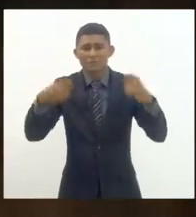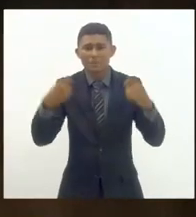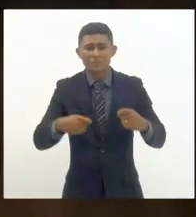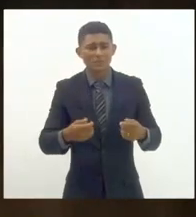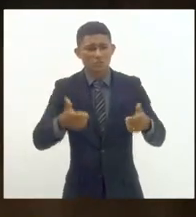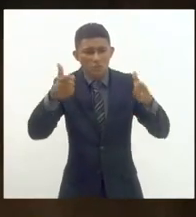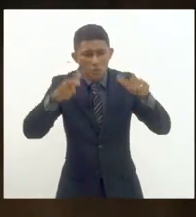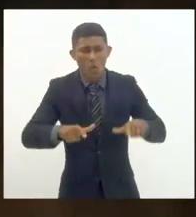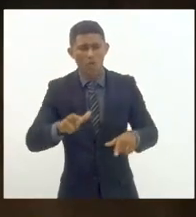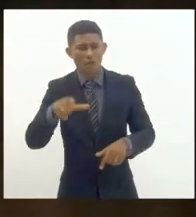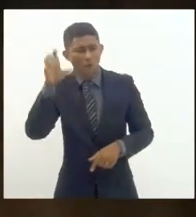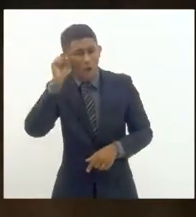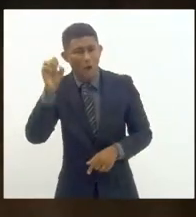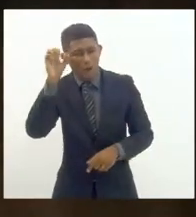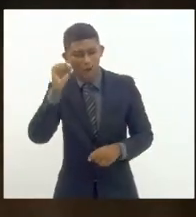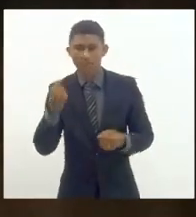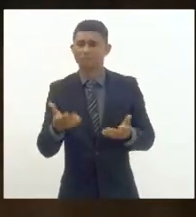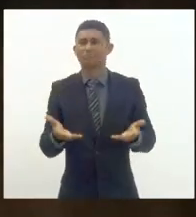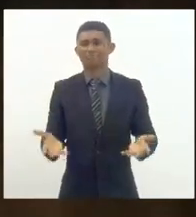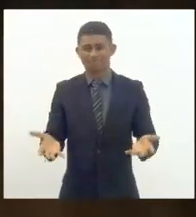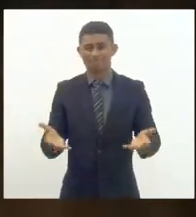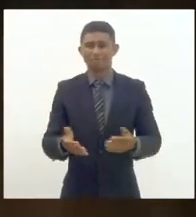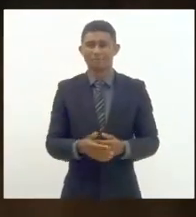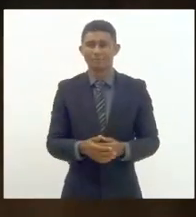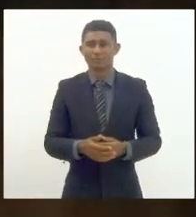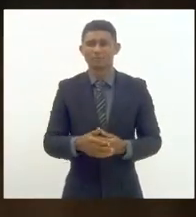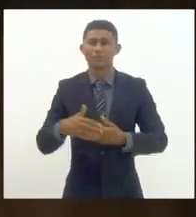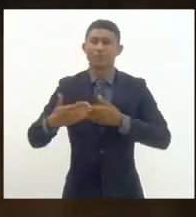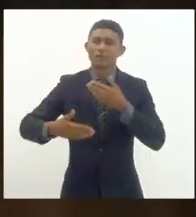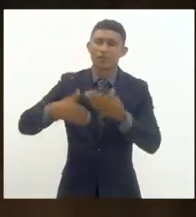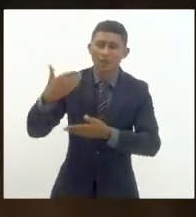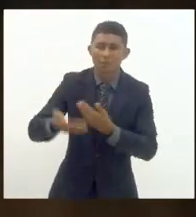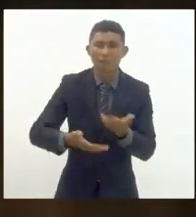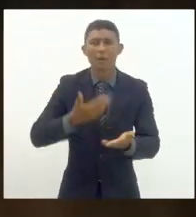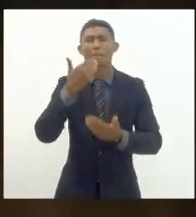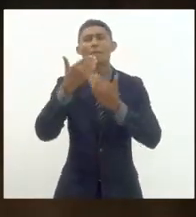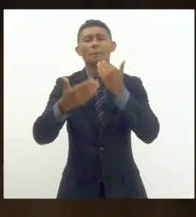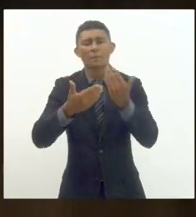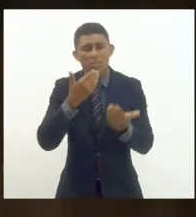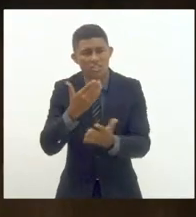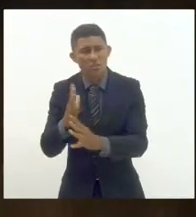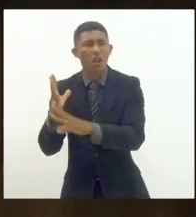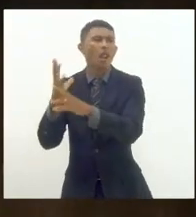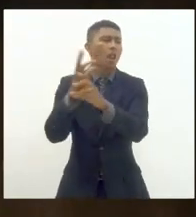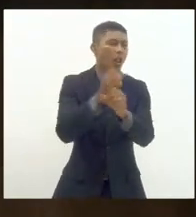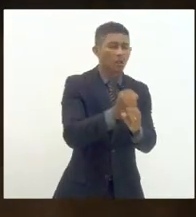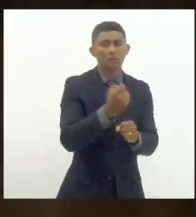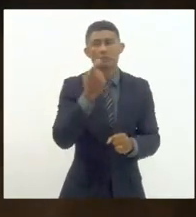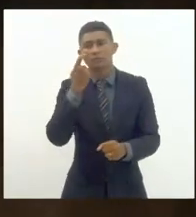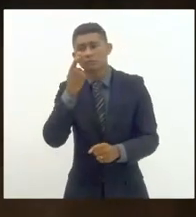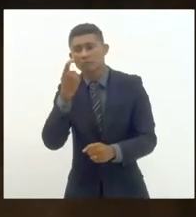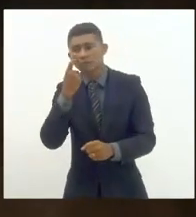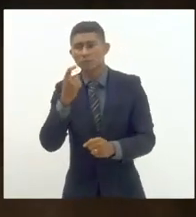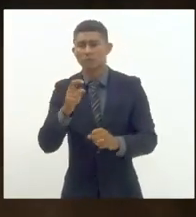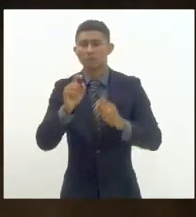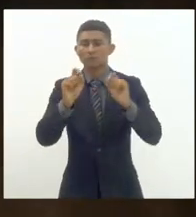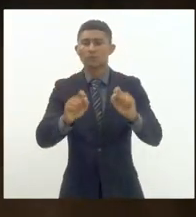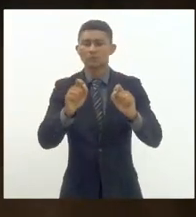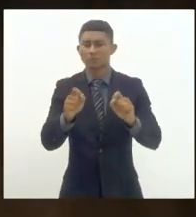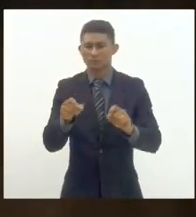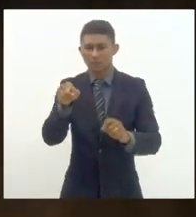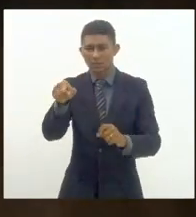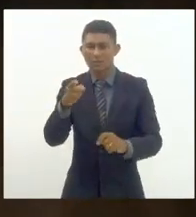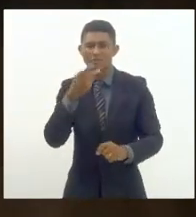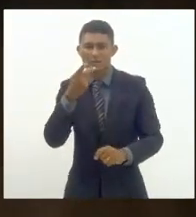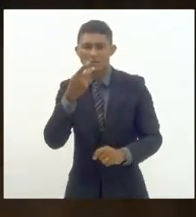de sempre e, eventualmente, partir para uma briga aqui de pedir verificação em respeito, não à ladainha que eu